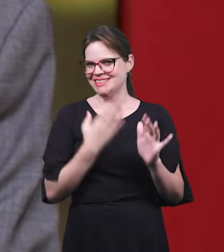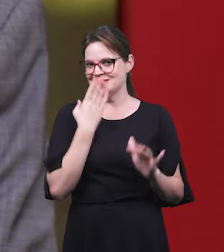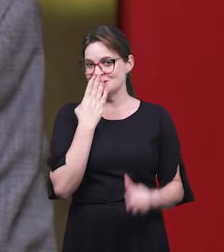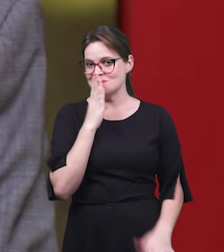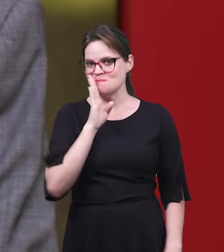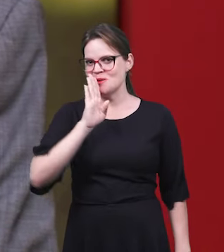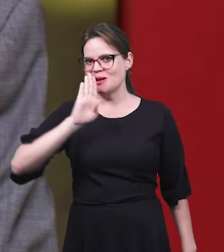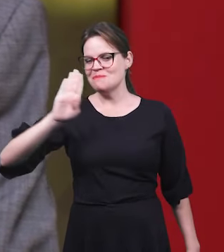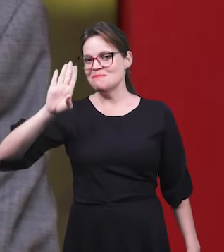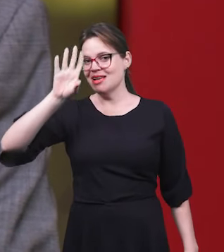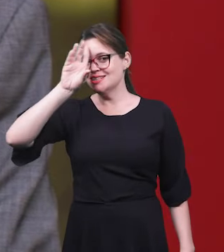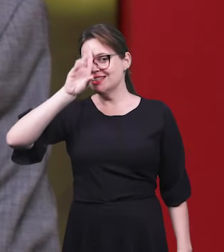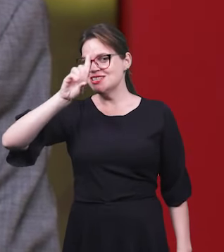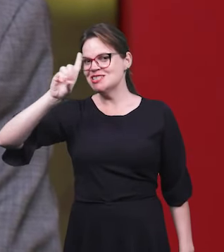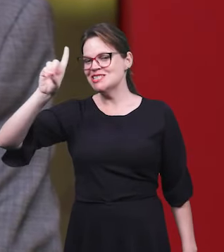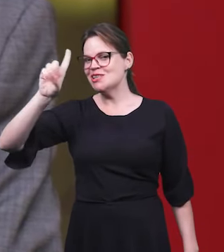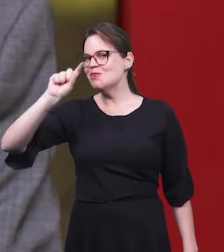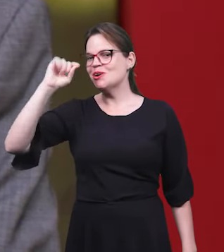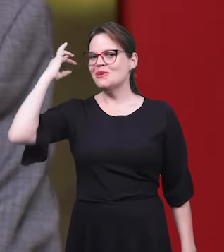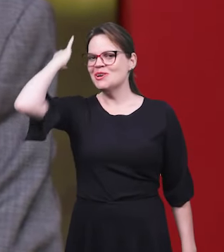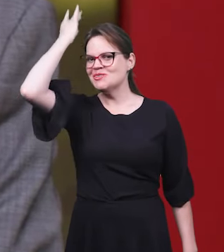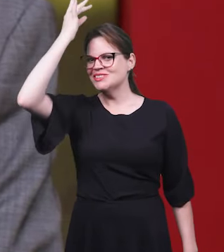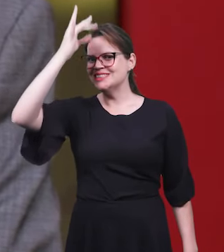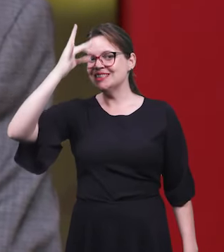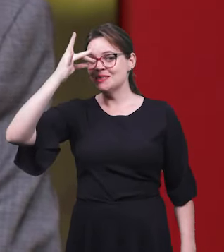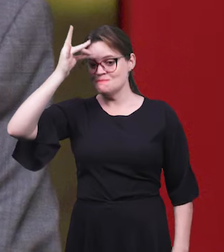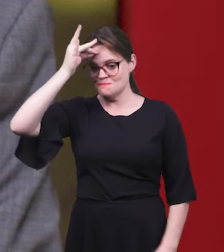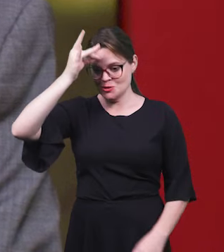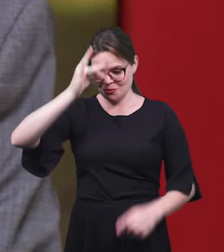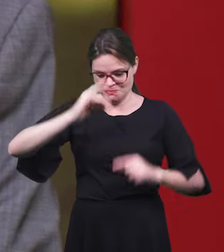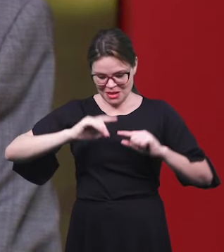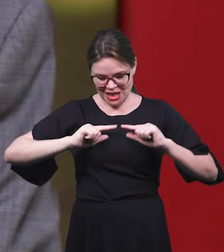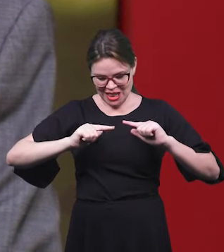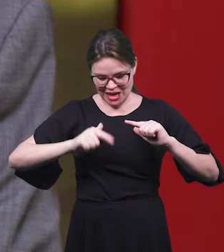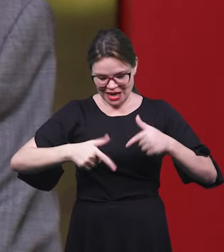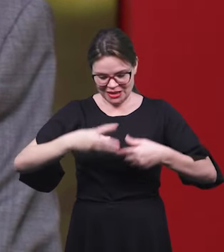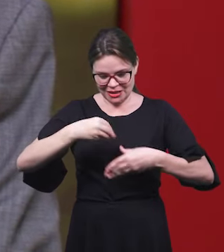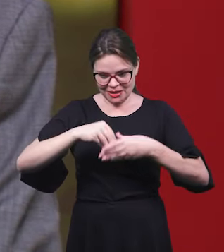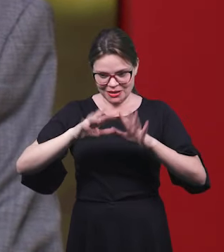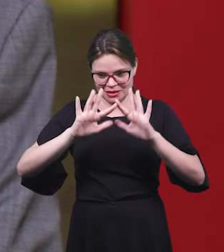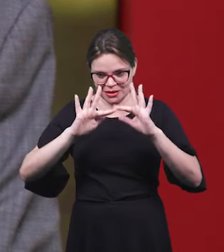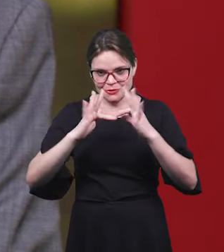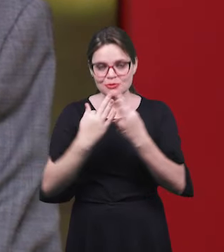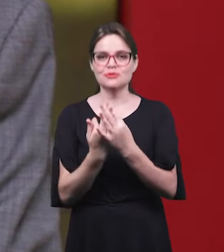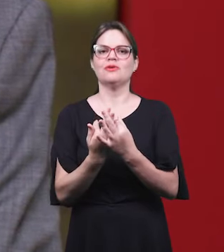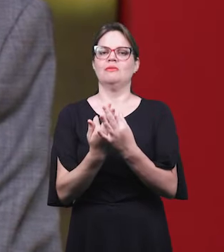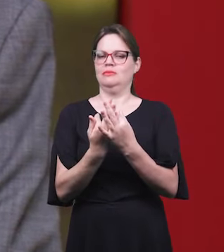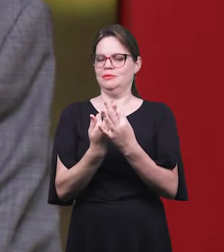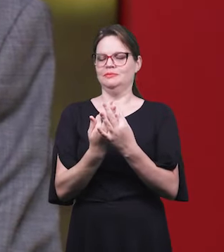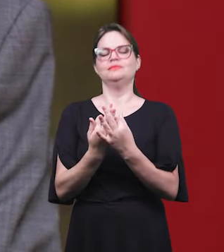palavra, porque os espias disseram, se acontecer alguma coisa com alguém que está